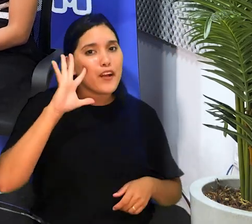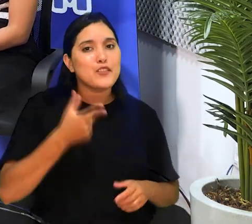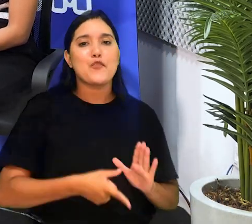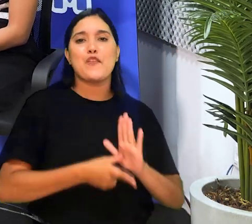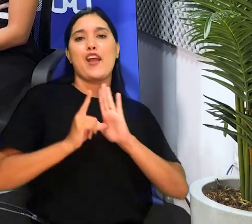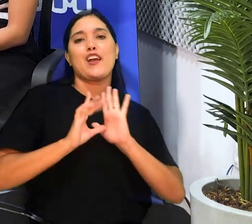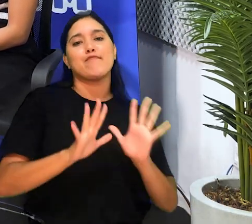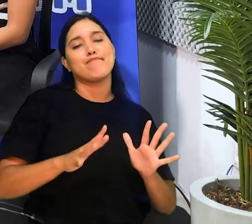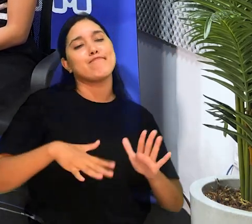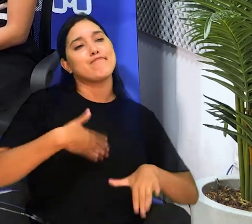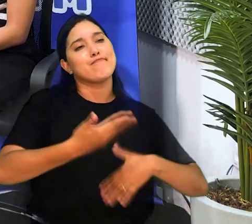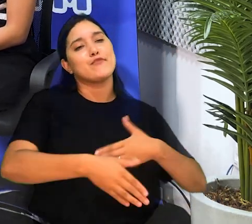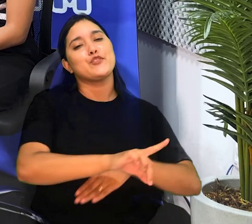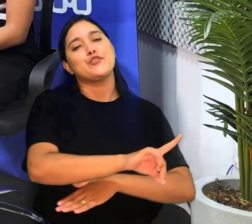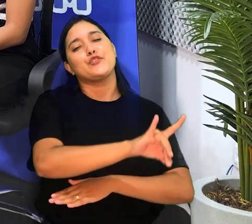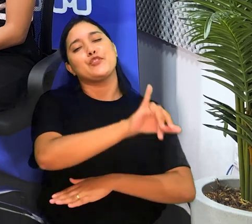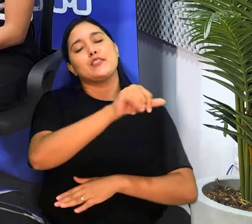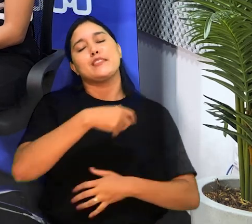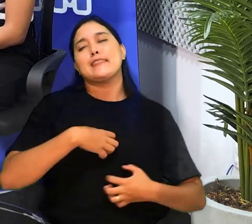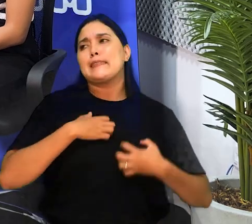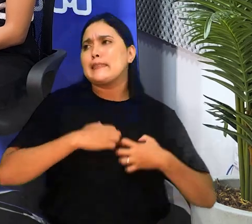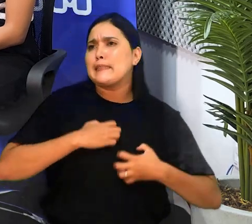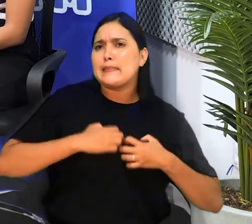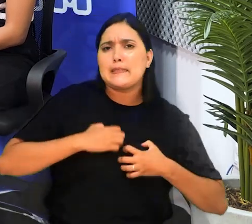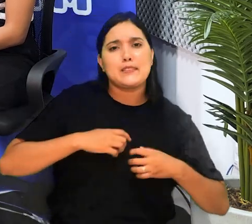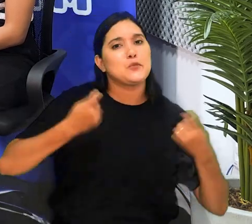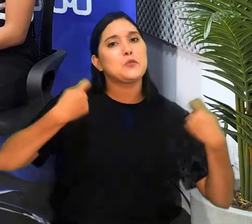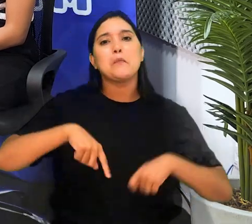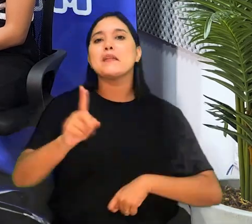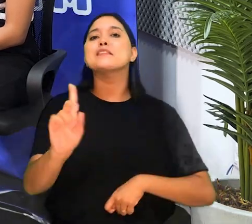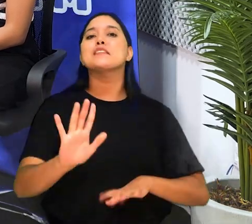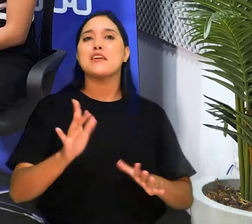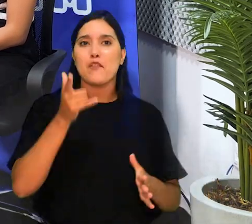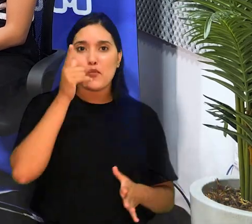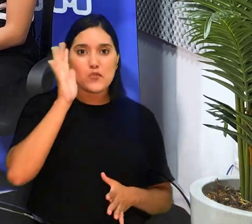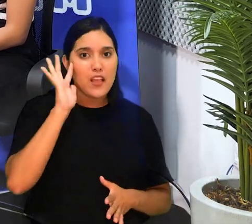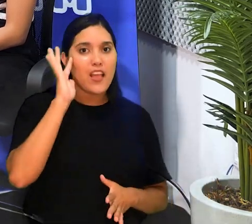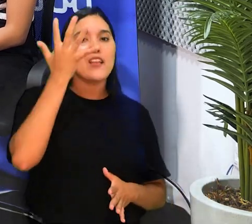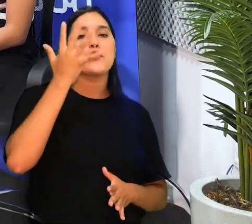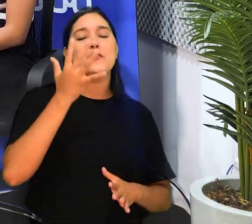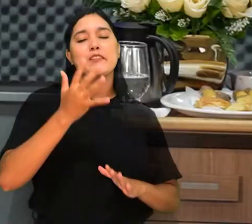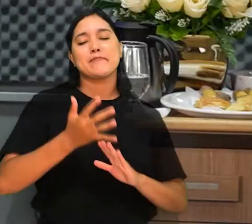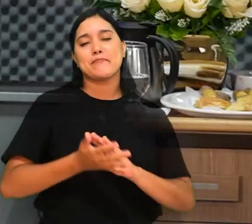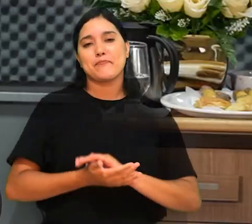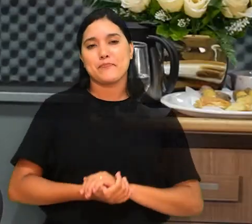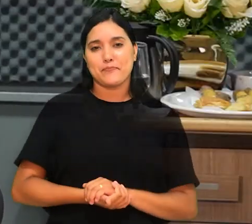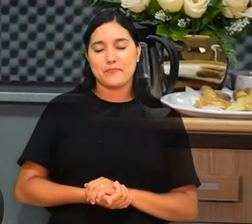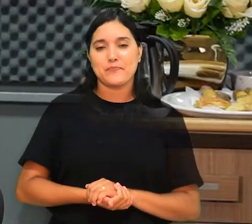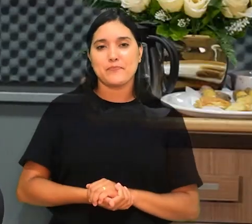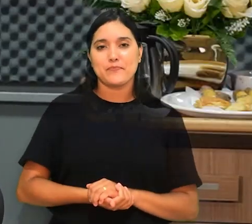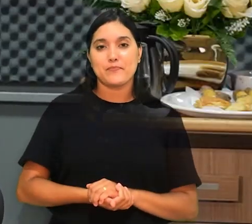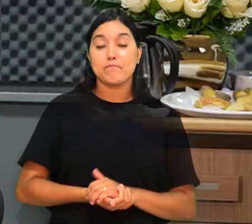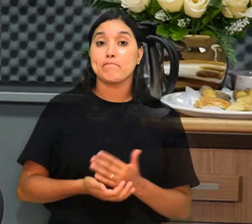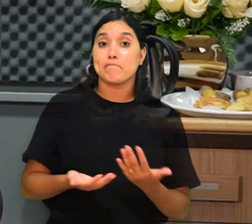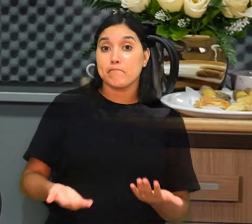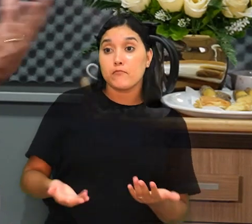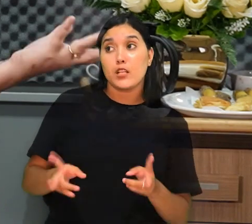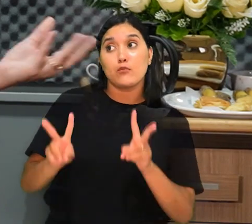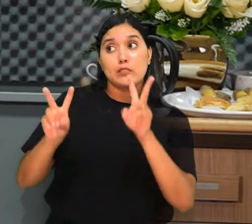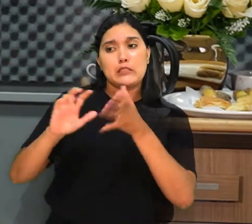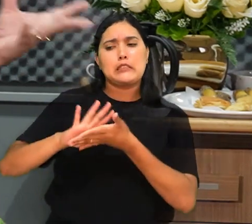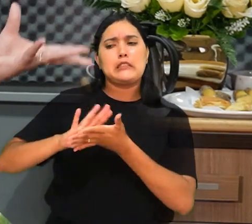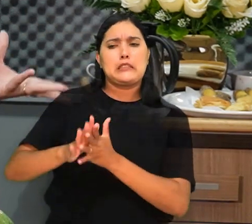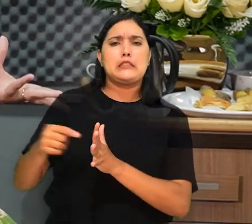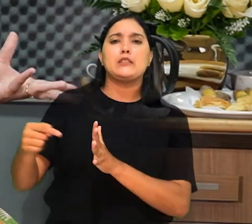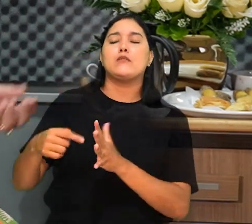dizia, sabe, era uma coisa tão pequena que poderia ter sido resolvido, mas se perdurou por dias, uma raiva que